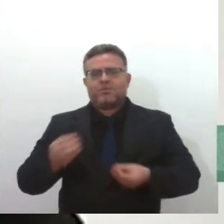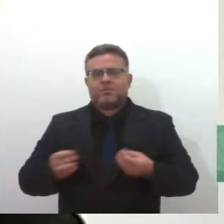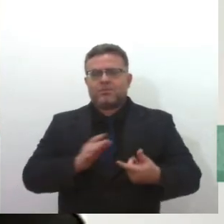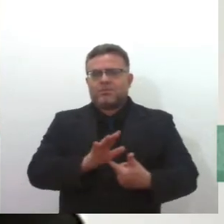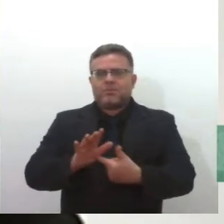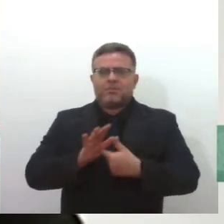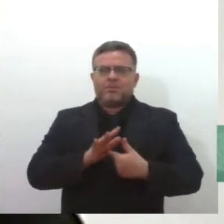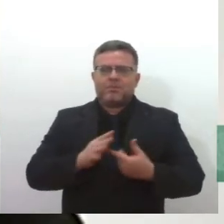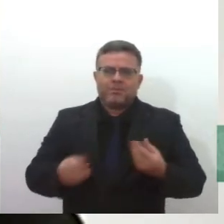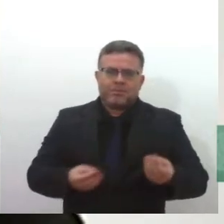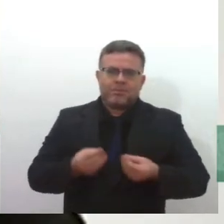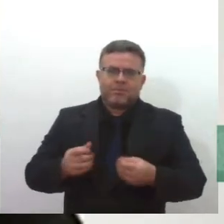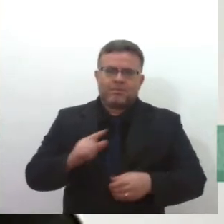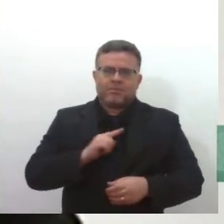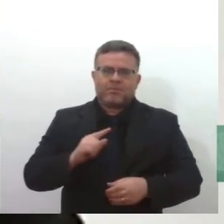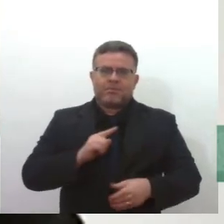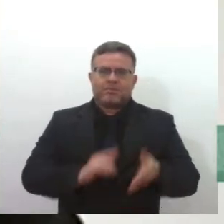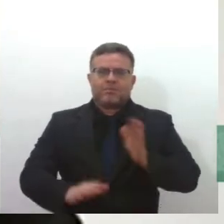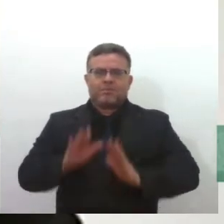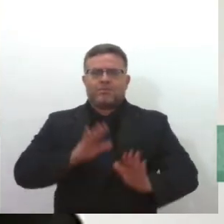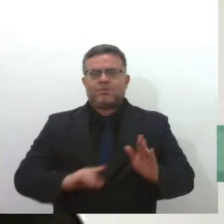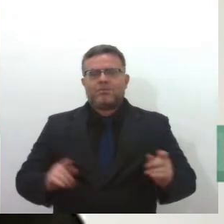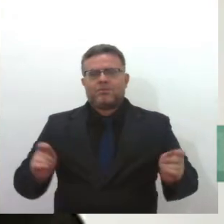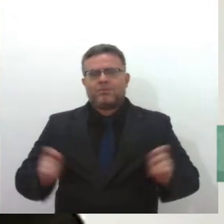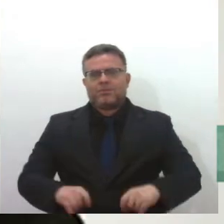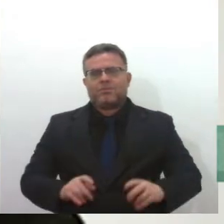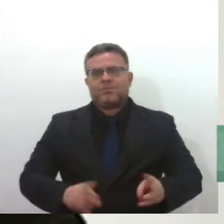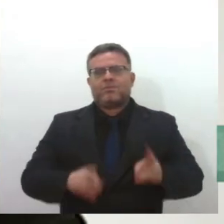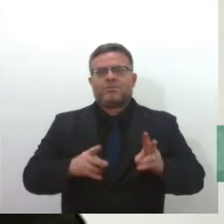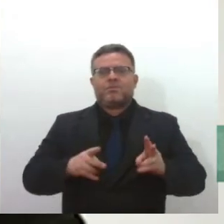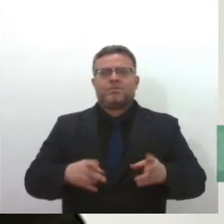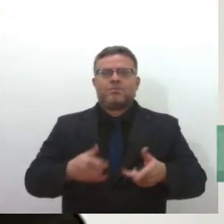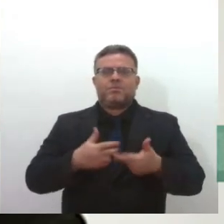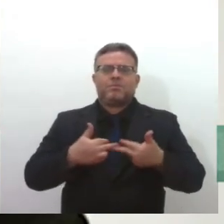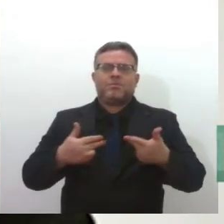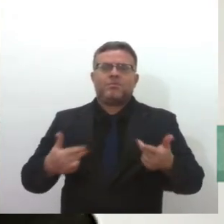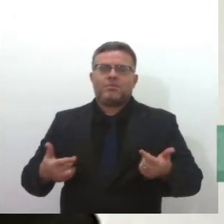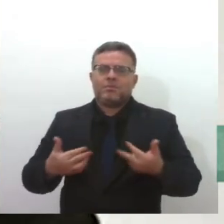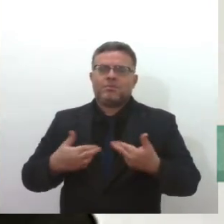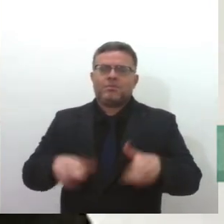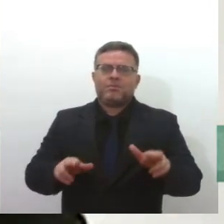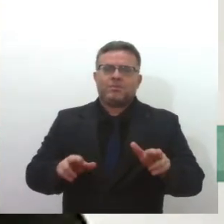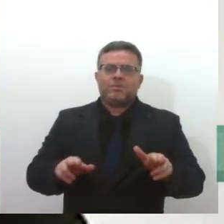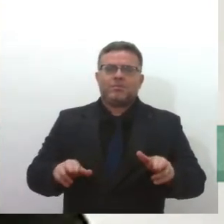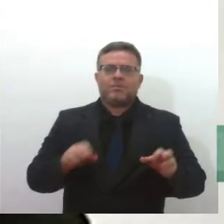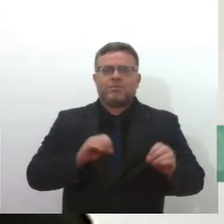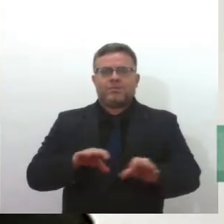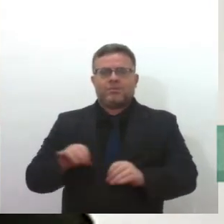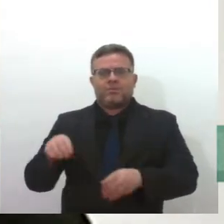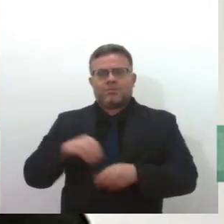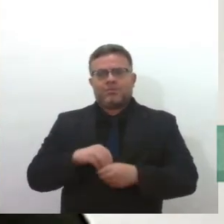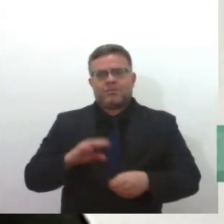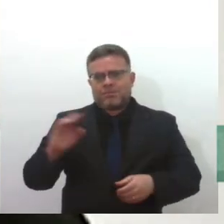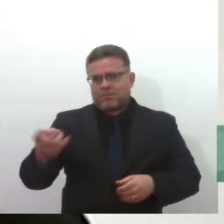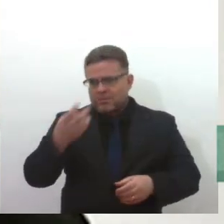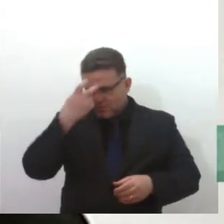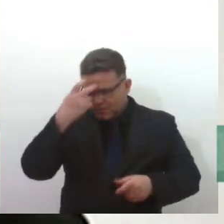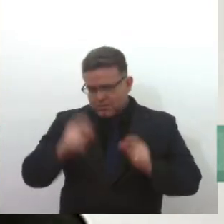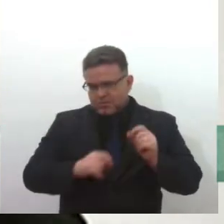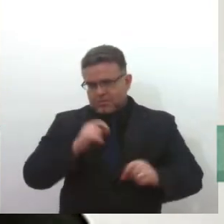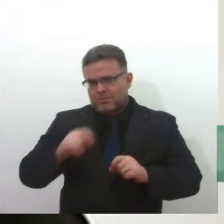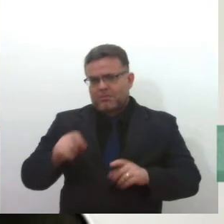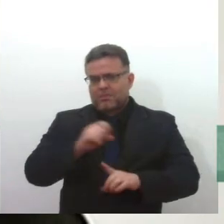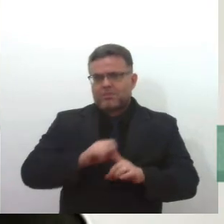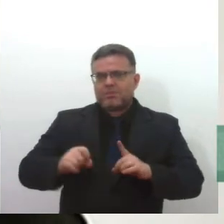que ela tenha condições de enfrentar esses desafios de educacionais até da nossa cultura como sociedade